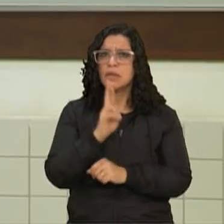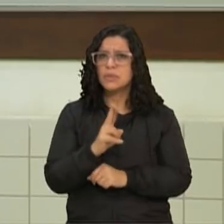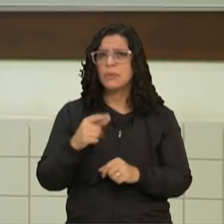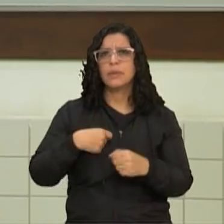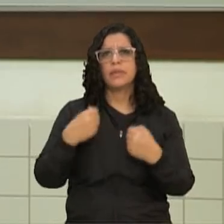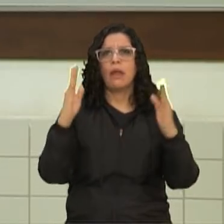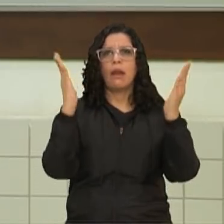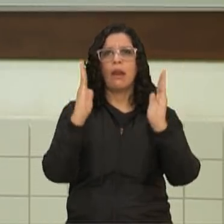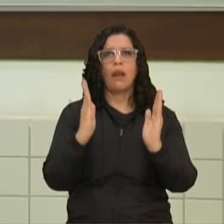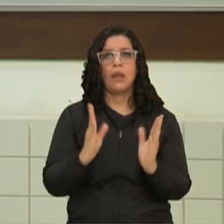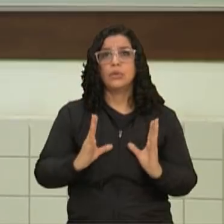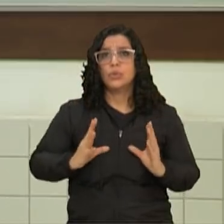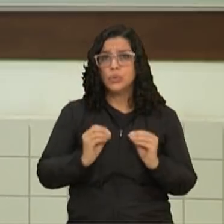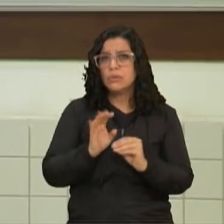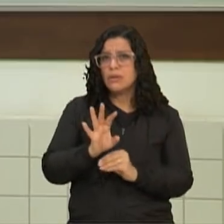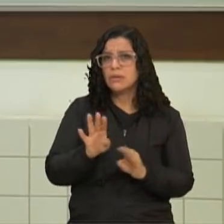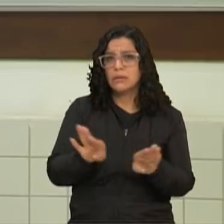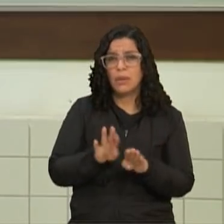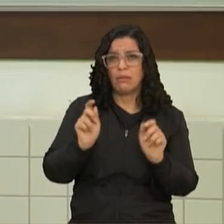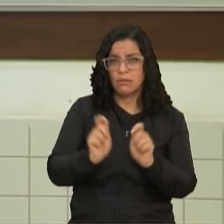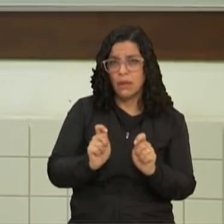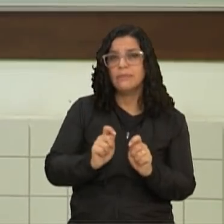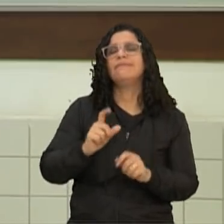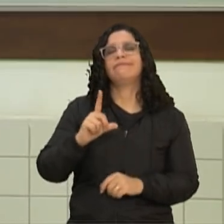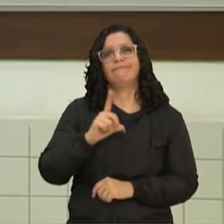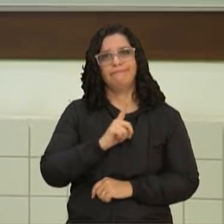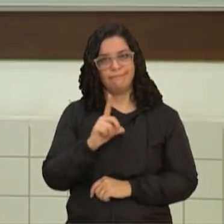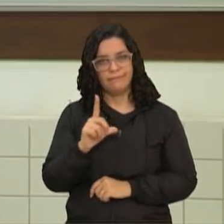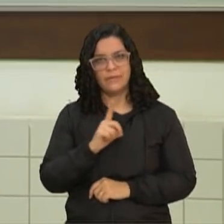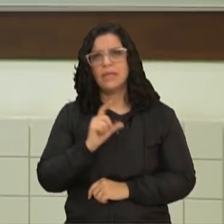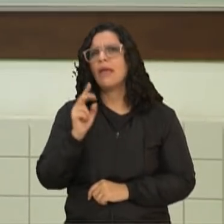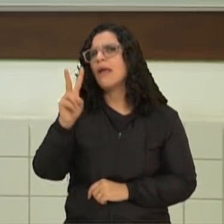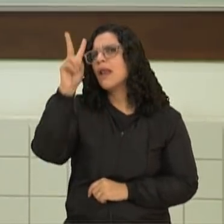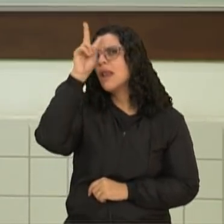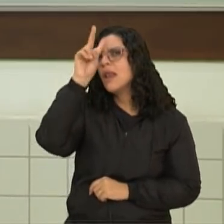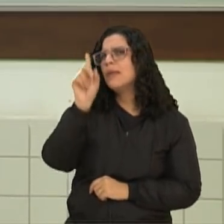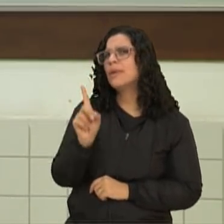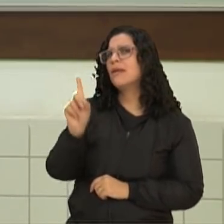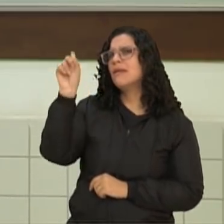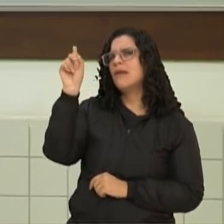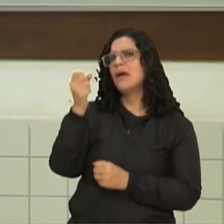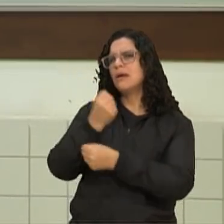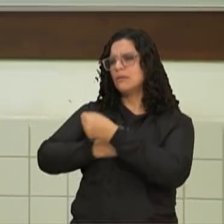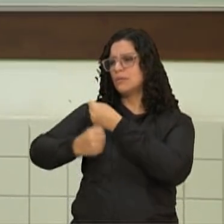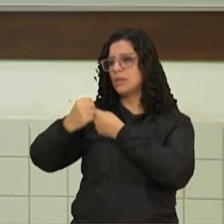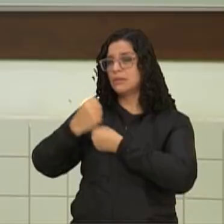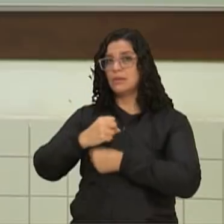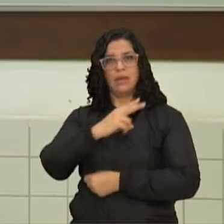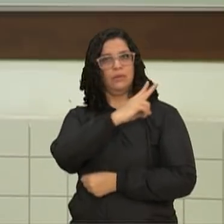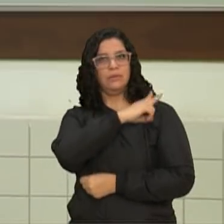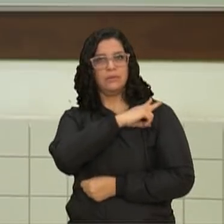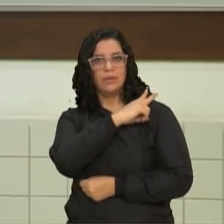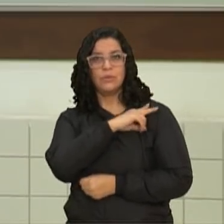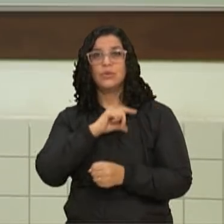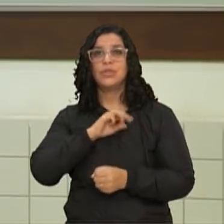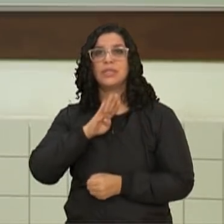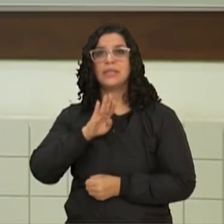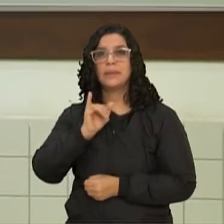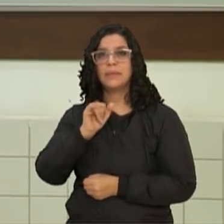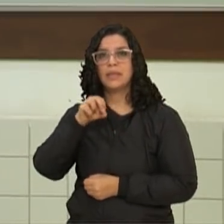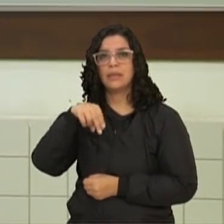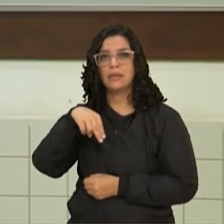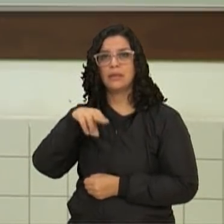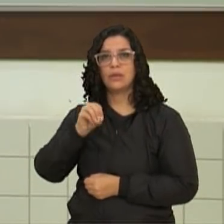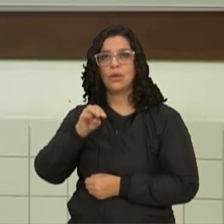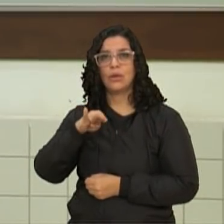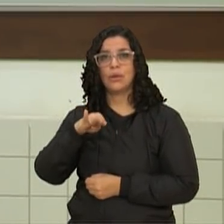não utilizar sucessivos produtos notáveis? Tem. Quem lembra lá do ano passado, nós tínhamos o binômio de Newton, só que a gente teria